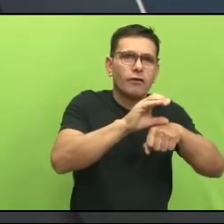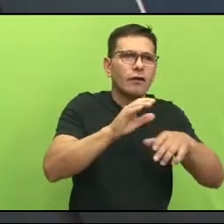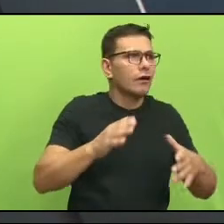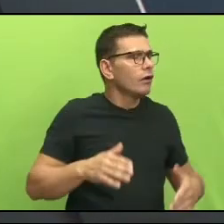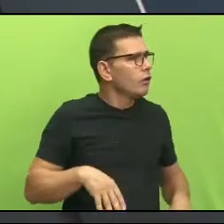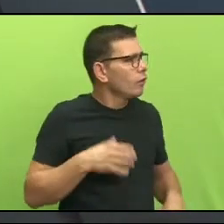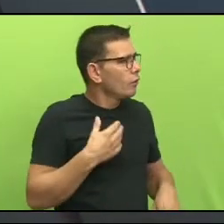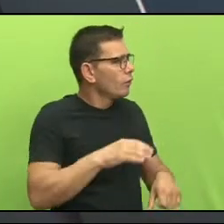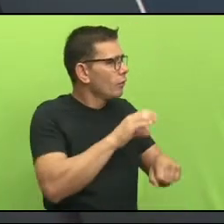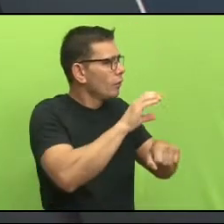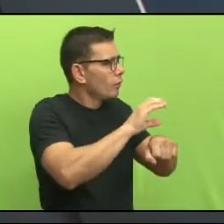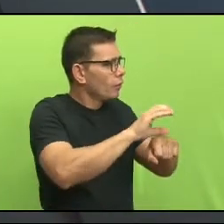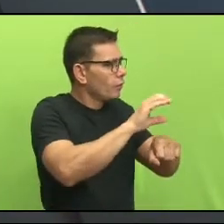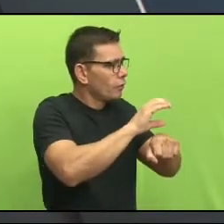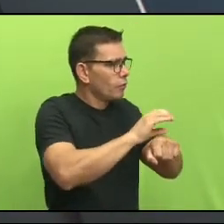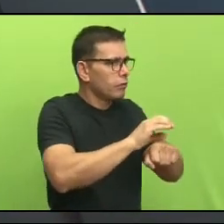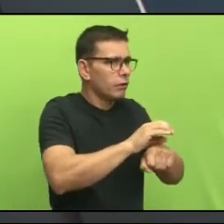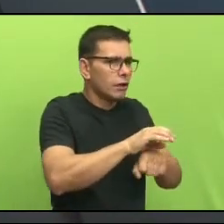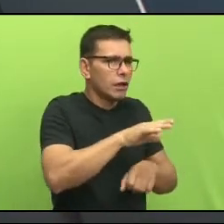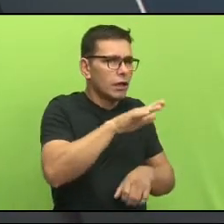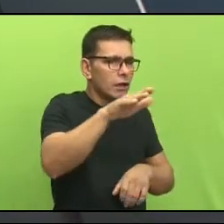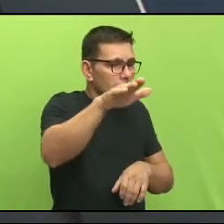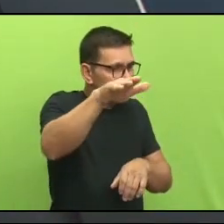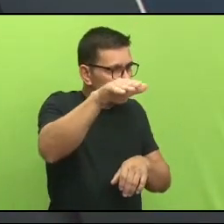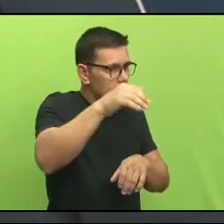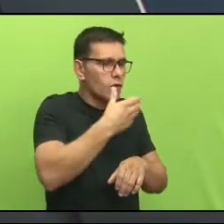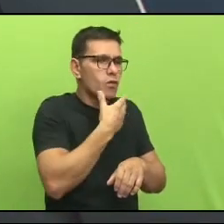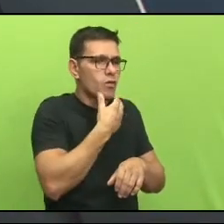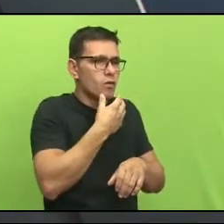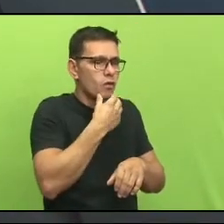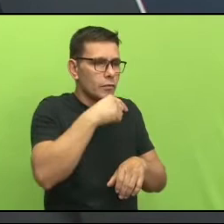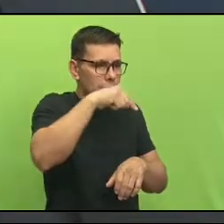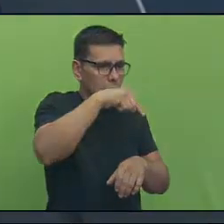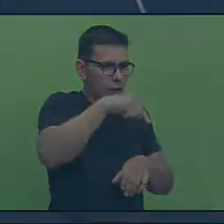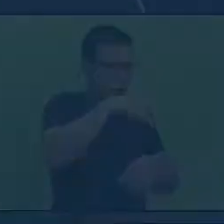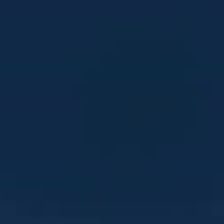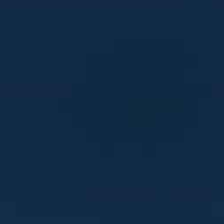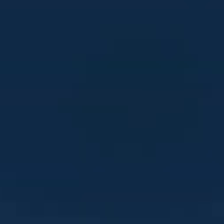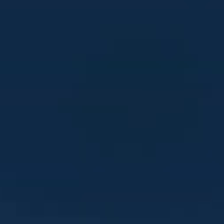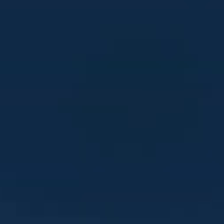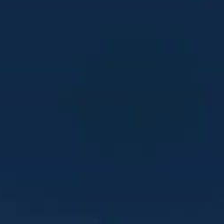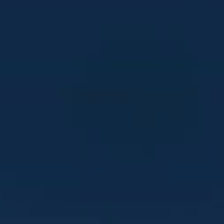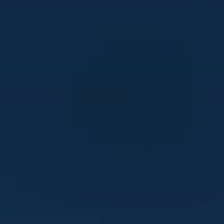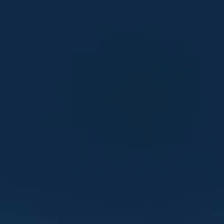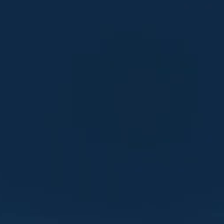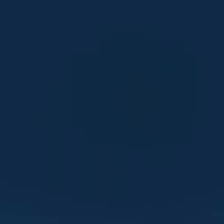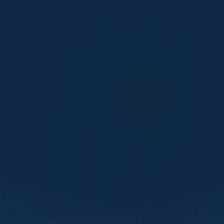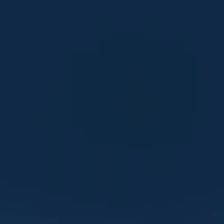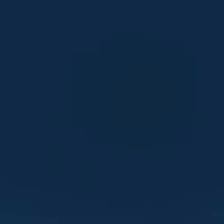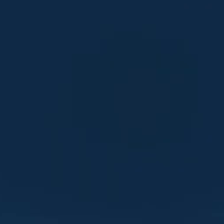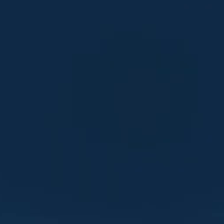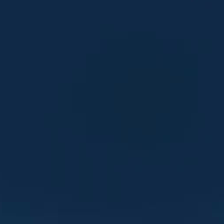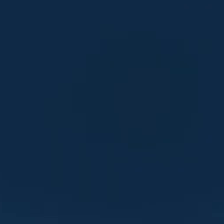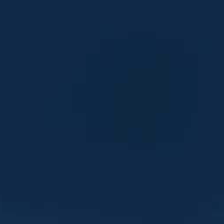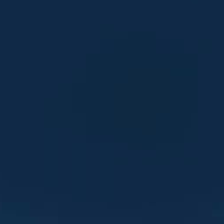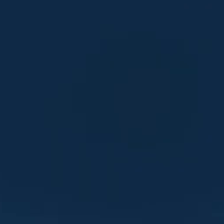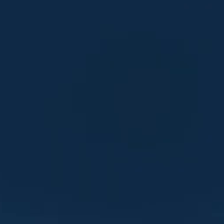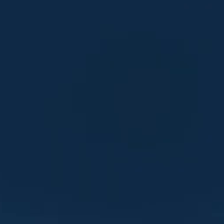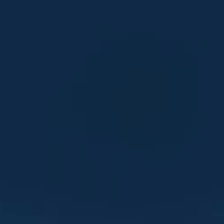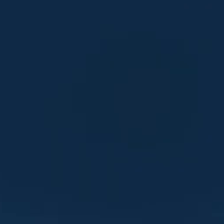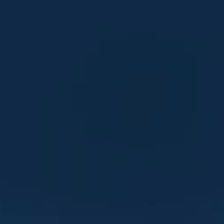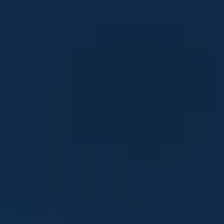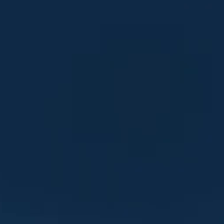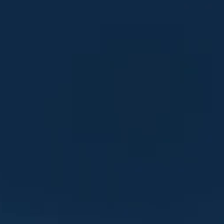trago uma pessoa de Bahia, da Da Bahia, Bahia, então né? você vai acontecer o curso aqui. Vai acontecer um curso aqui. E como é que é Ah. isso?